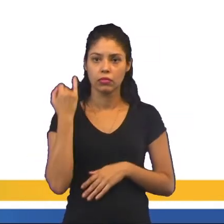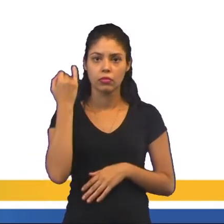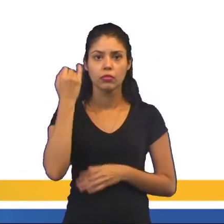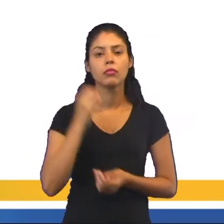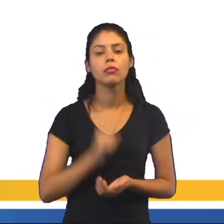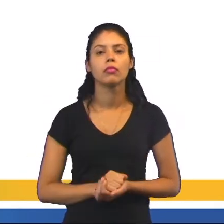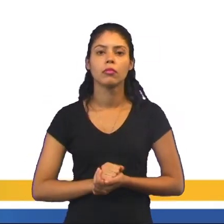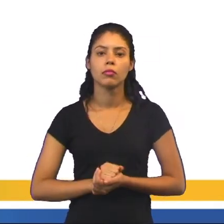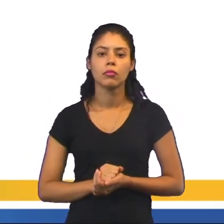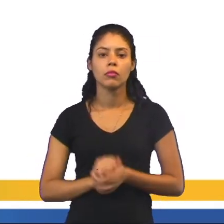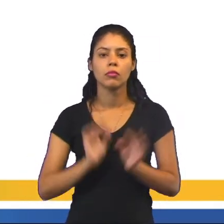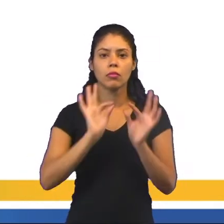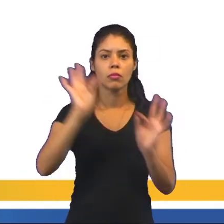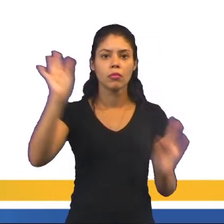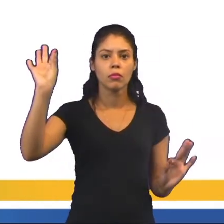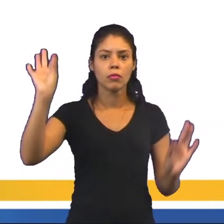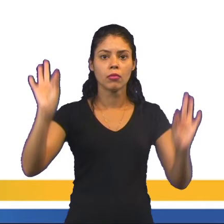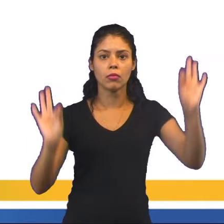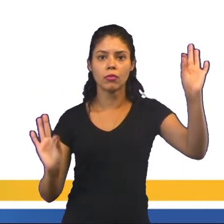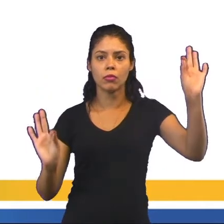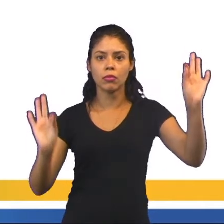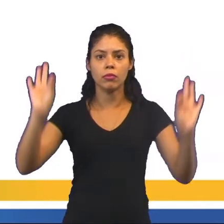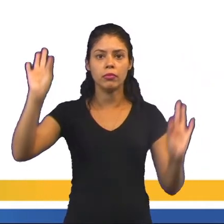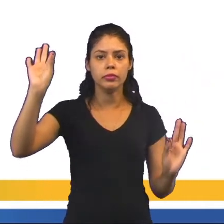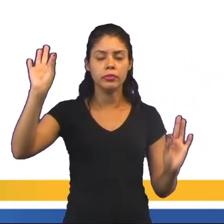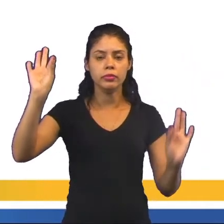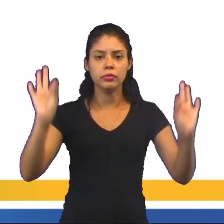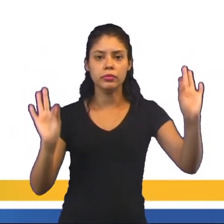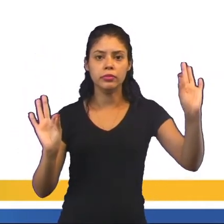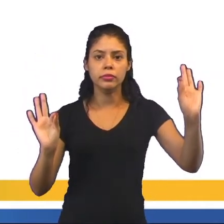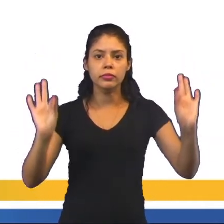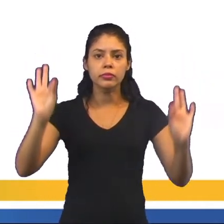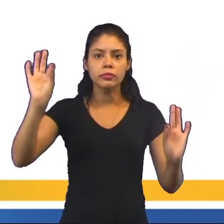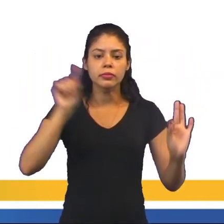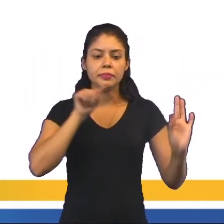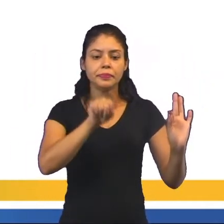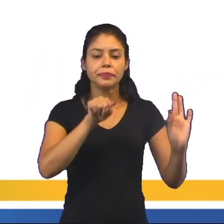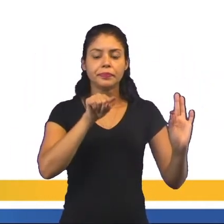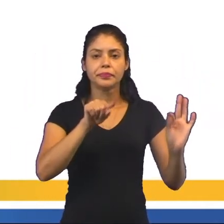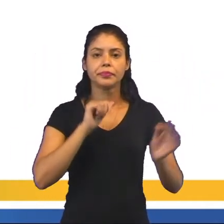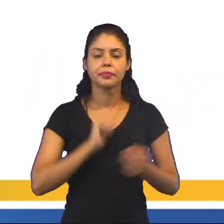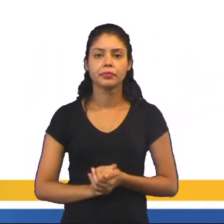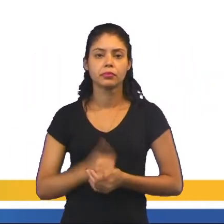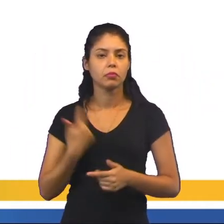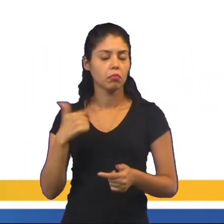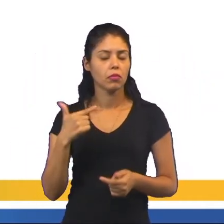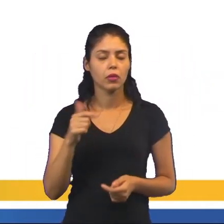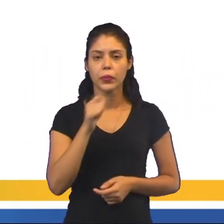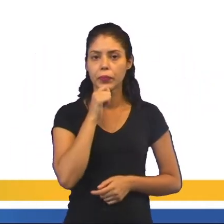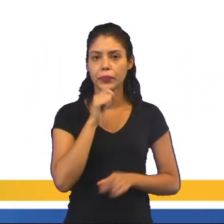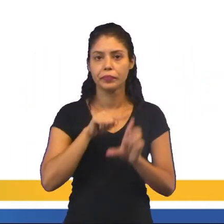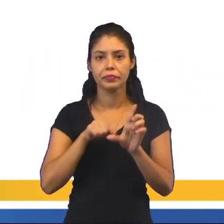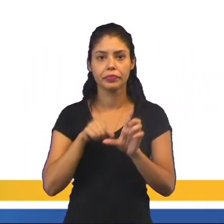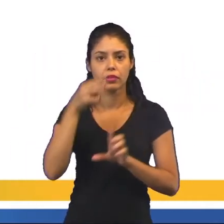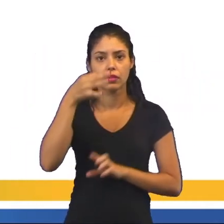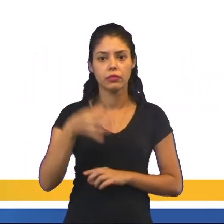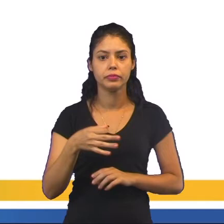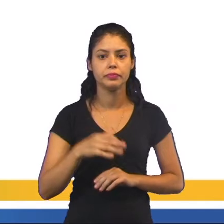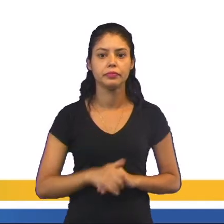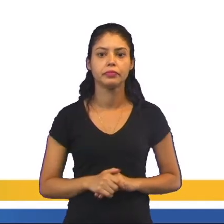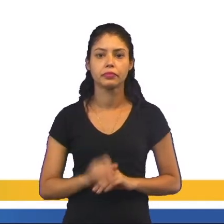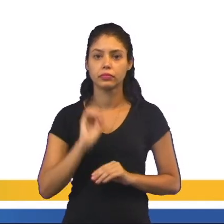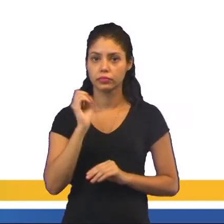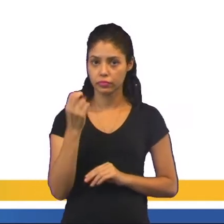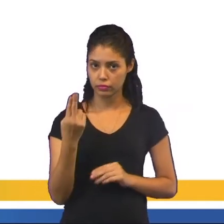principal é uma reta de 180 graus. A reta que vai cruzar, ela não tem um ângulo definido,